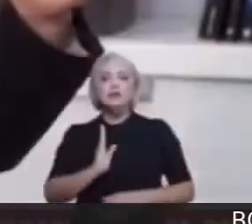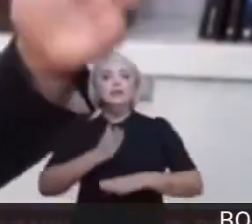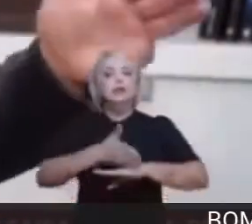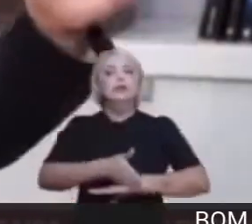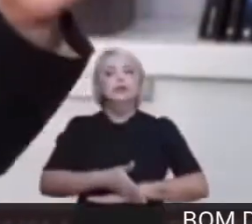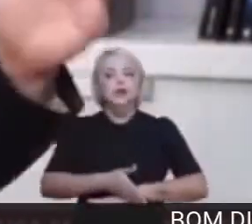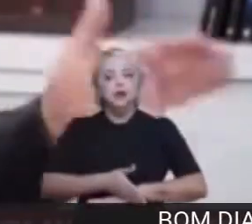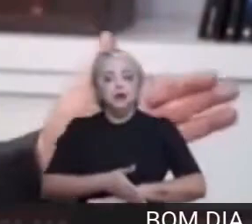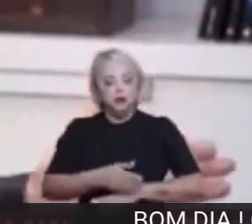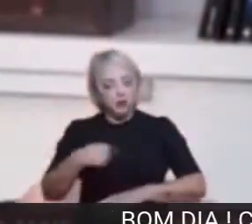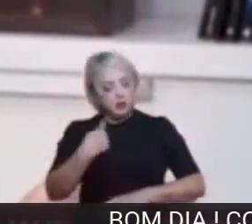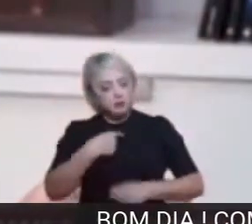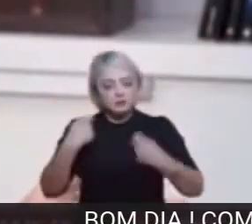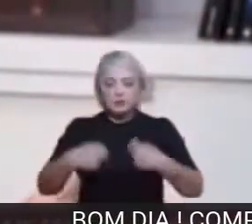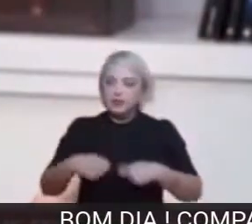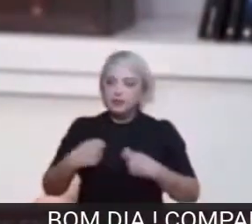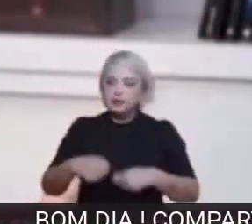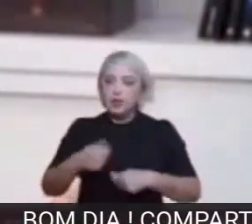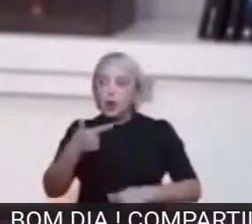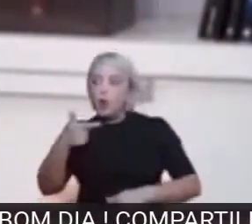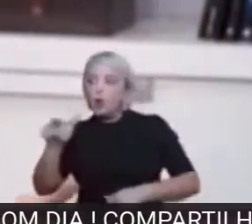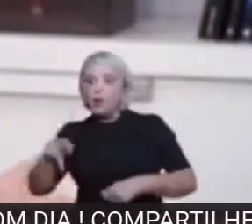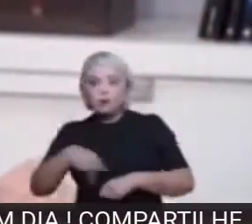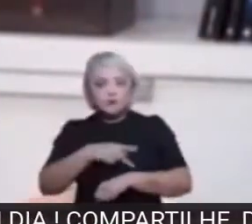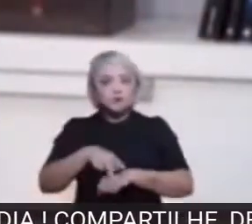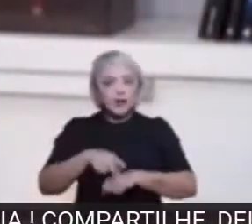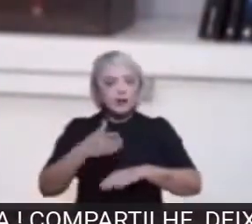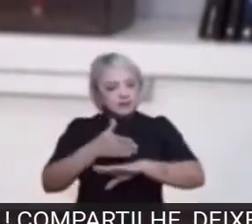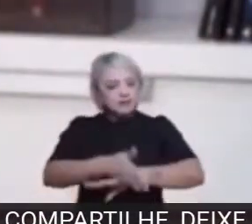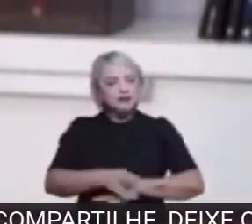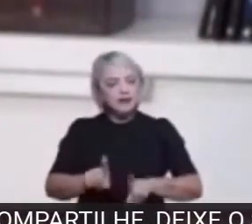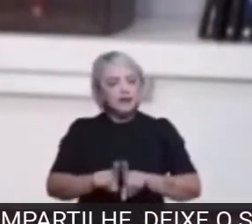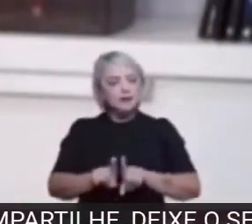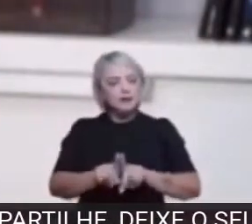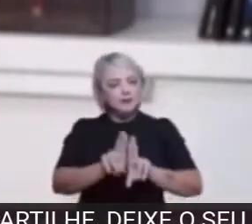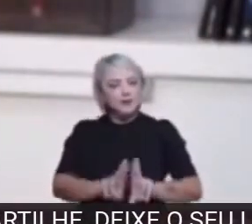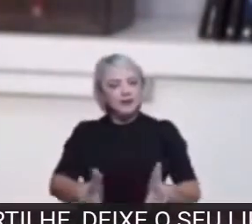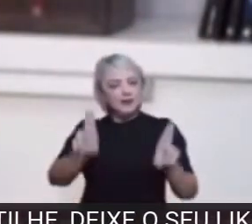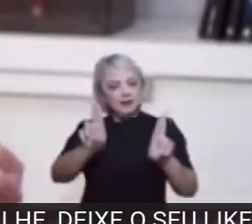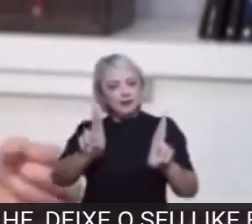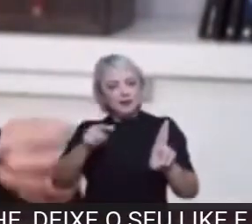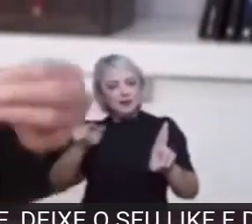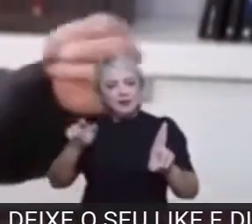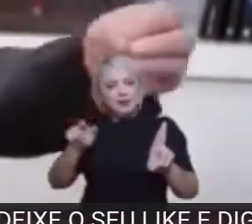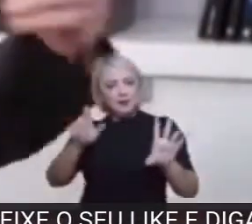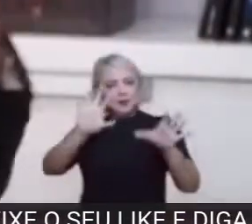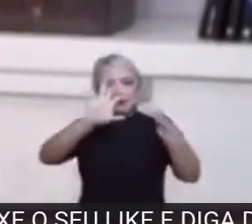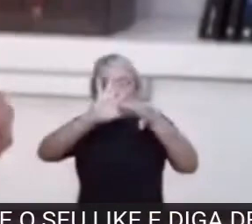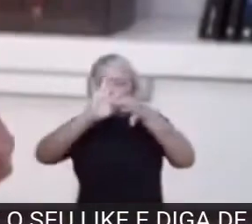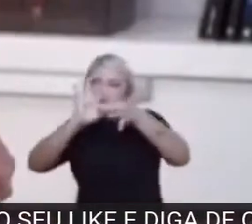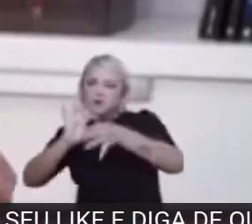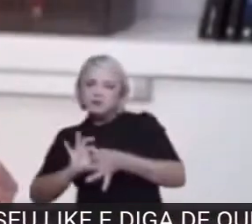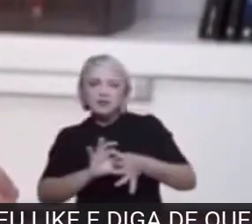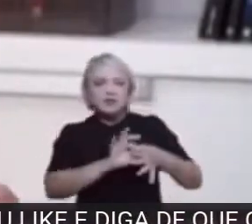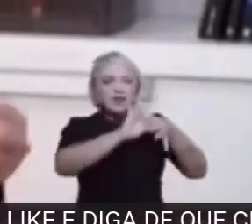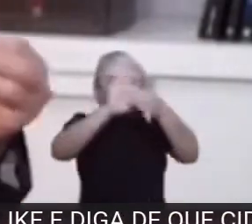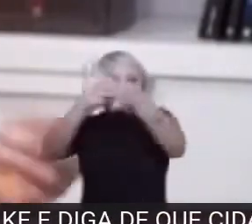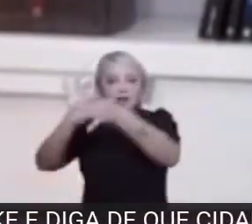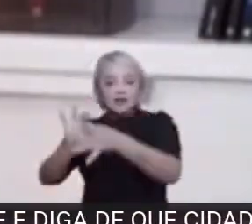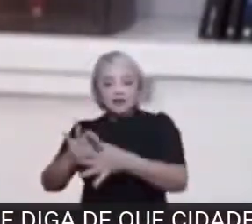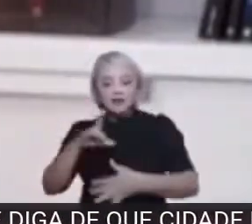uma coisa para outros países entrar, sabe? Outros continentes participarem de uma coisa. Quando tiver uma